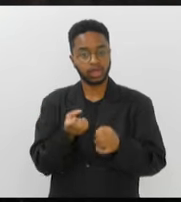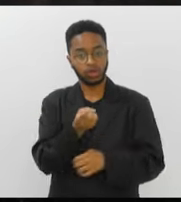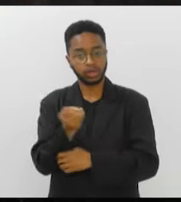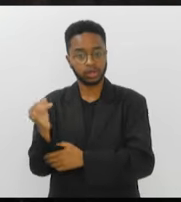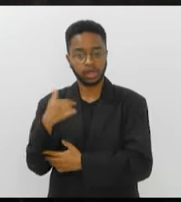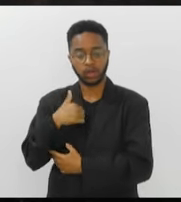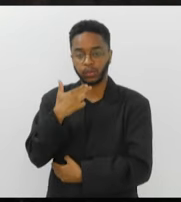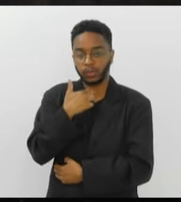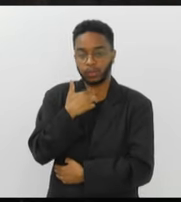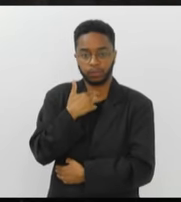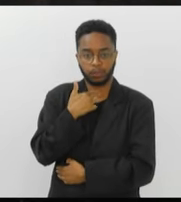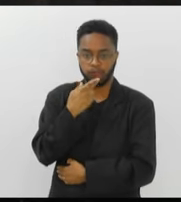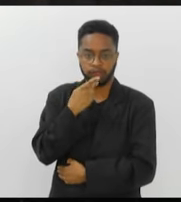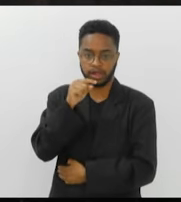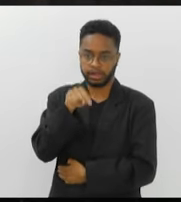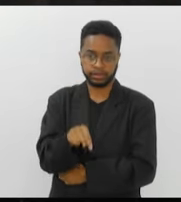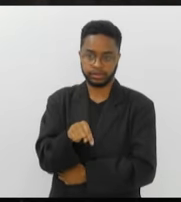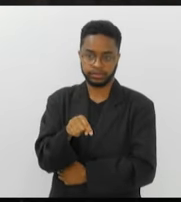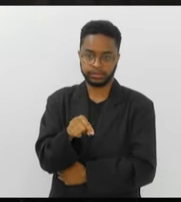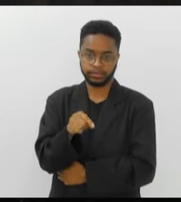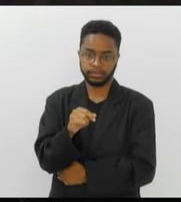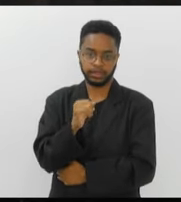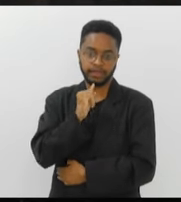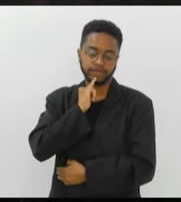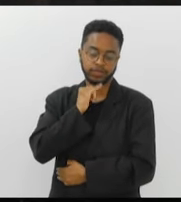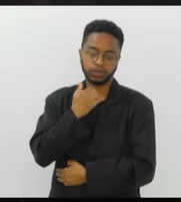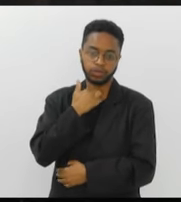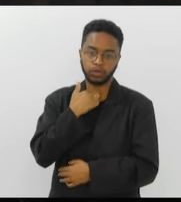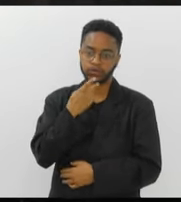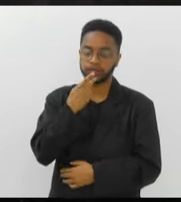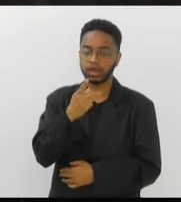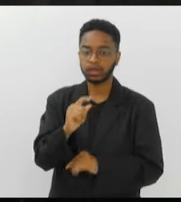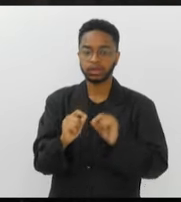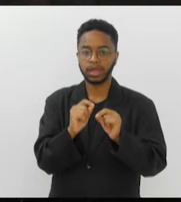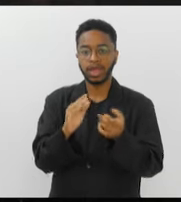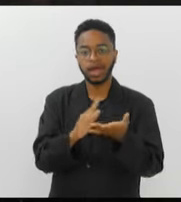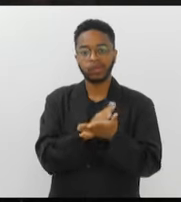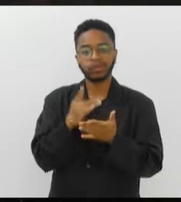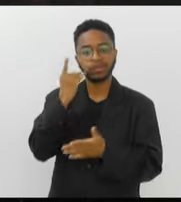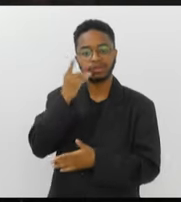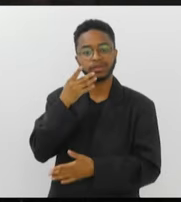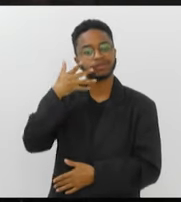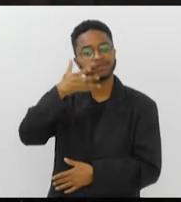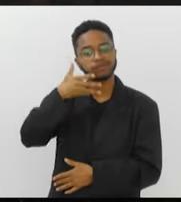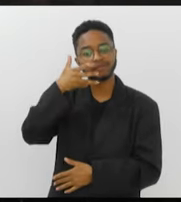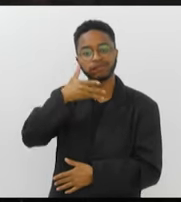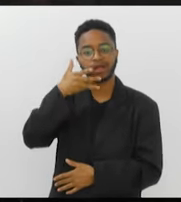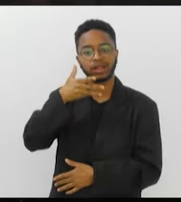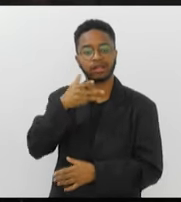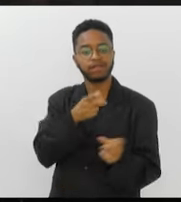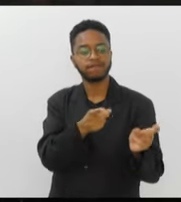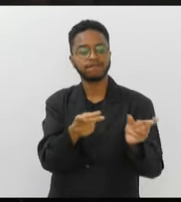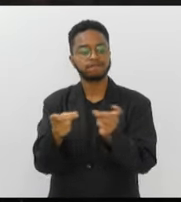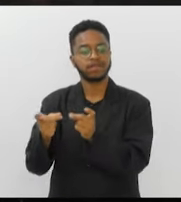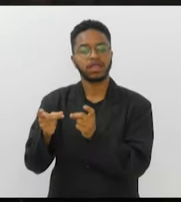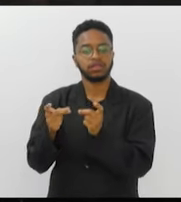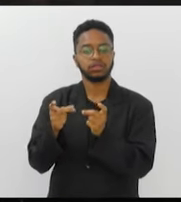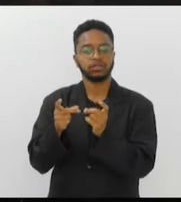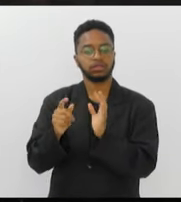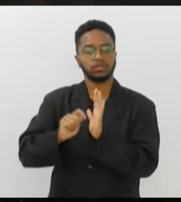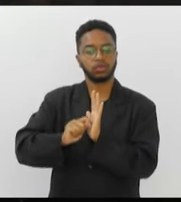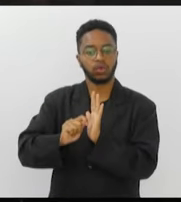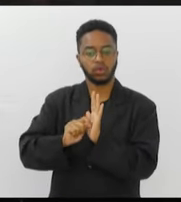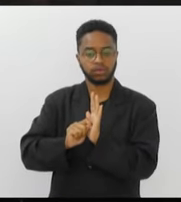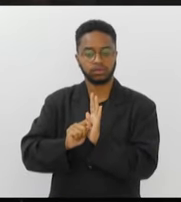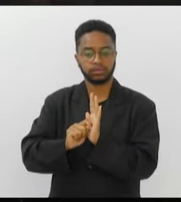aqui, infelizmente, que alguns deputados usam aquela fala de varejista de droga, estava na mão de varejista